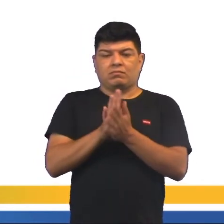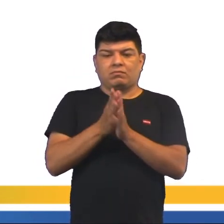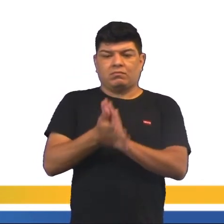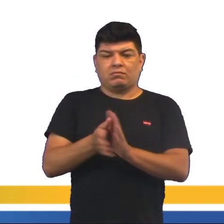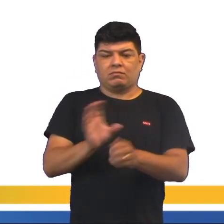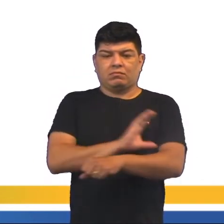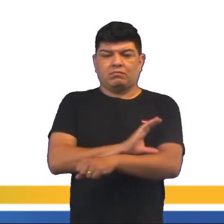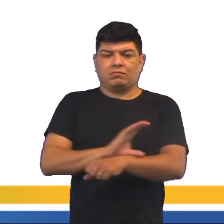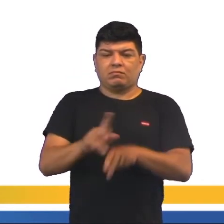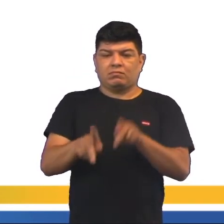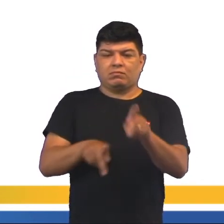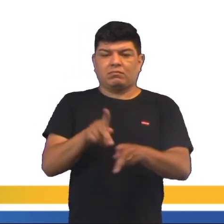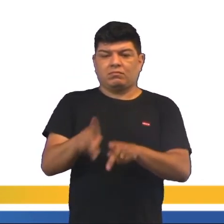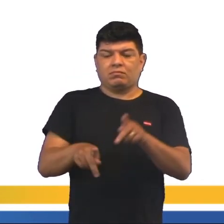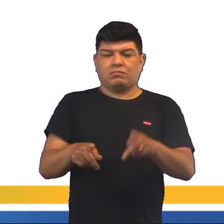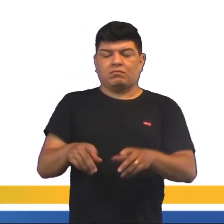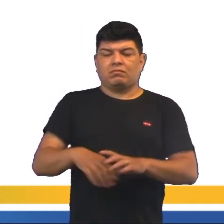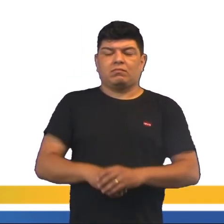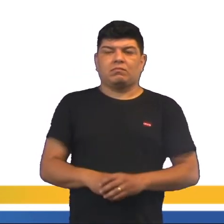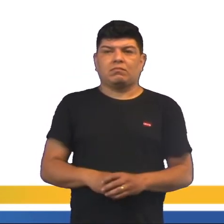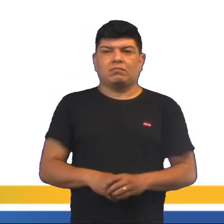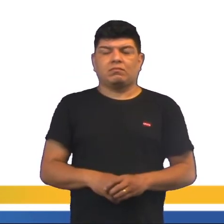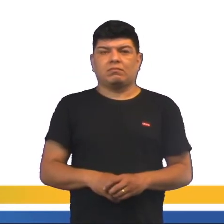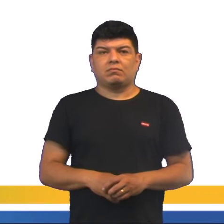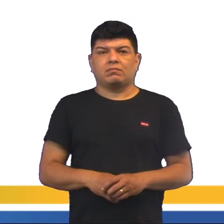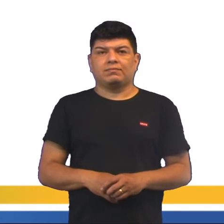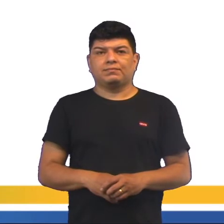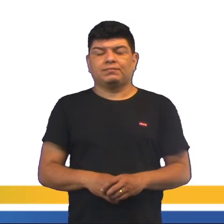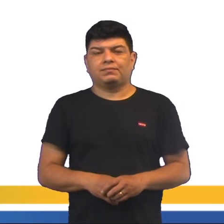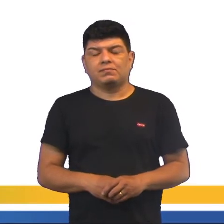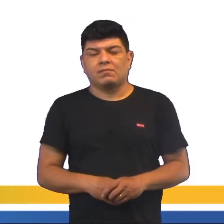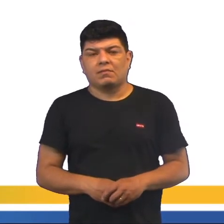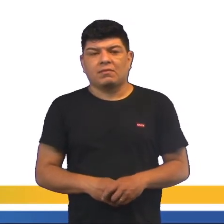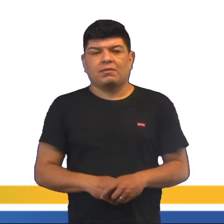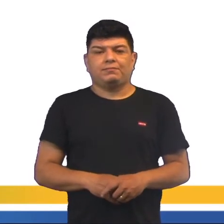consequente destruição da cultura dos povos dominados.